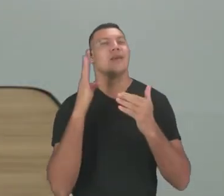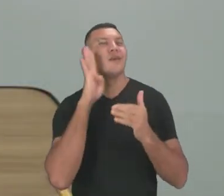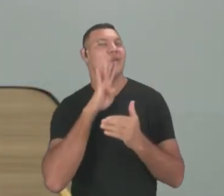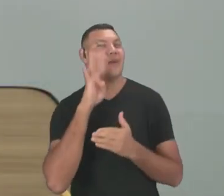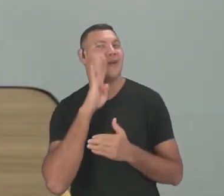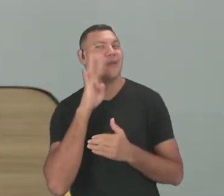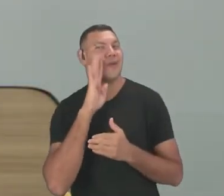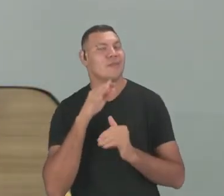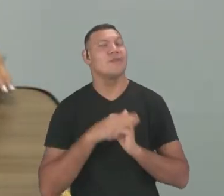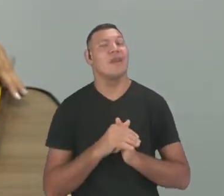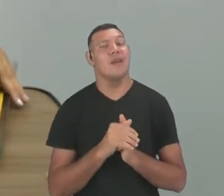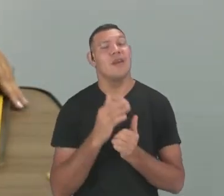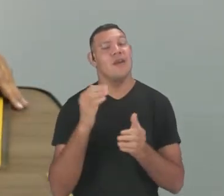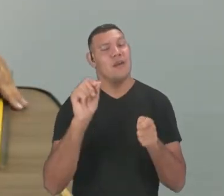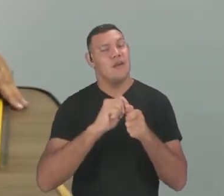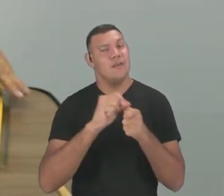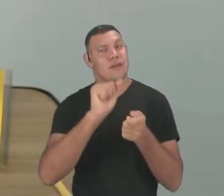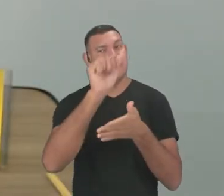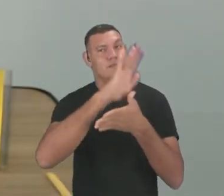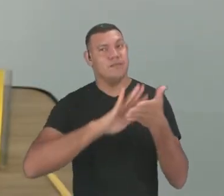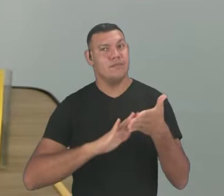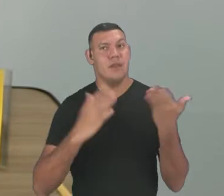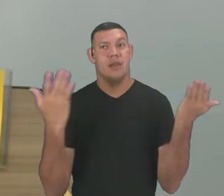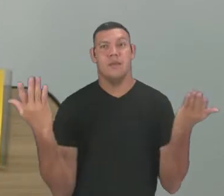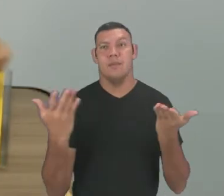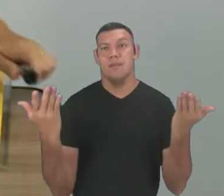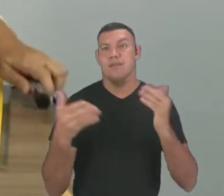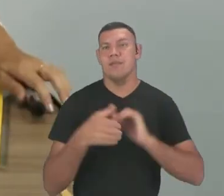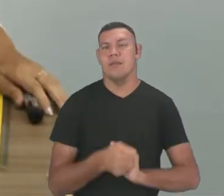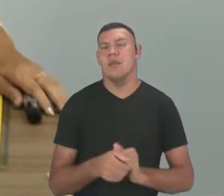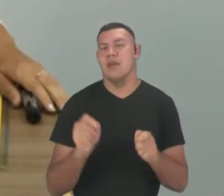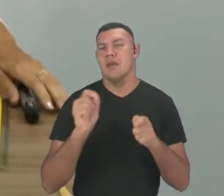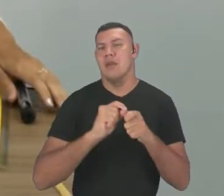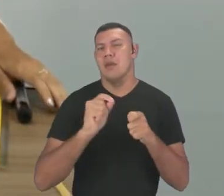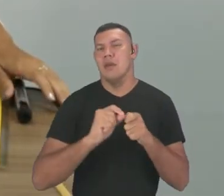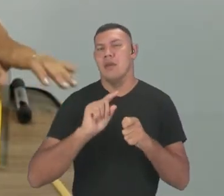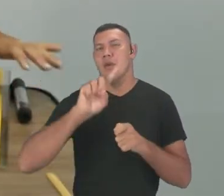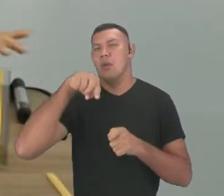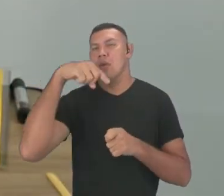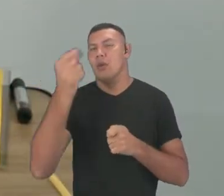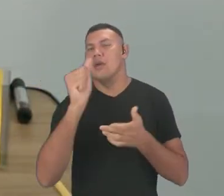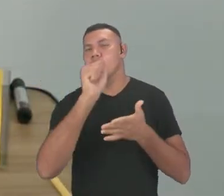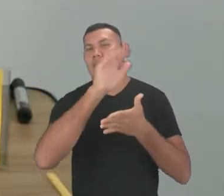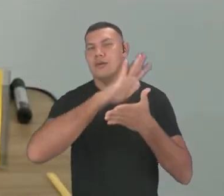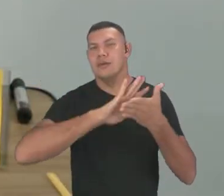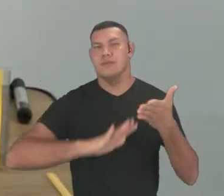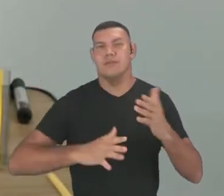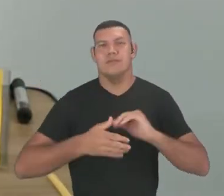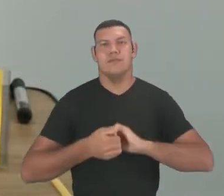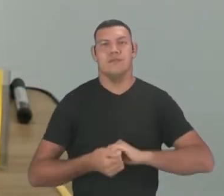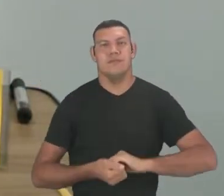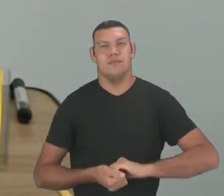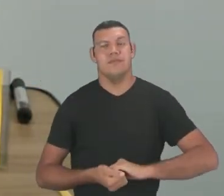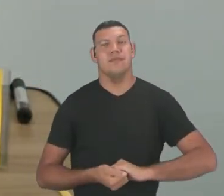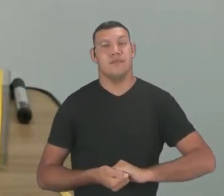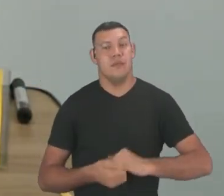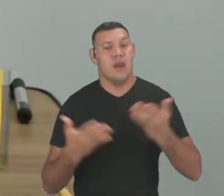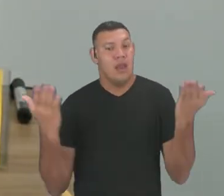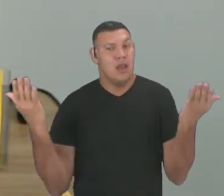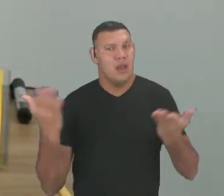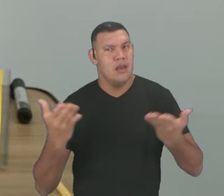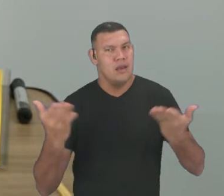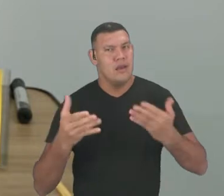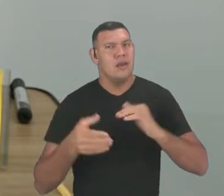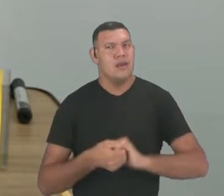divertido não foi realizar esta atividade agora vamos realizar uma outra atividade nesta